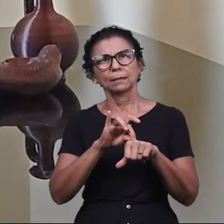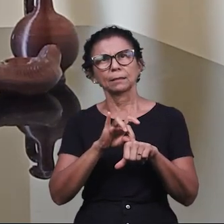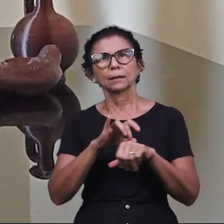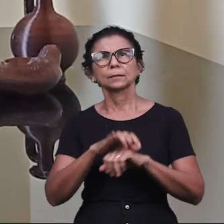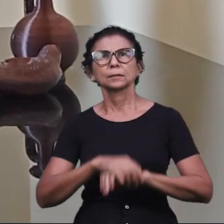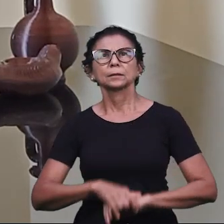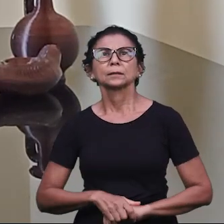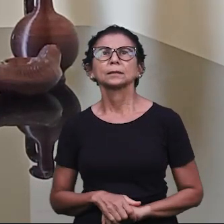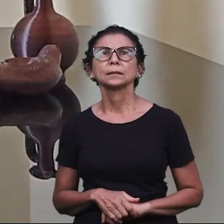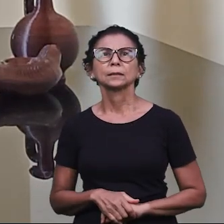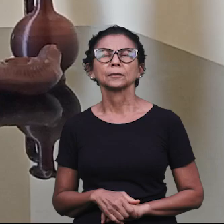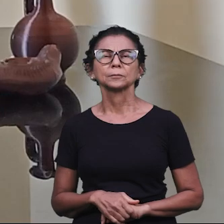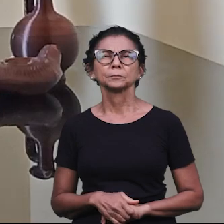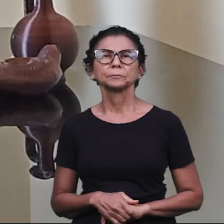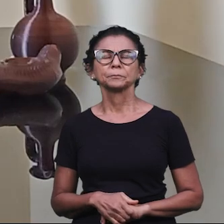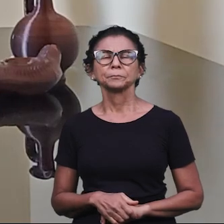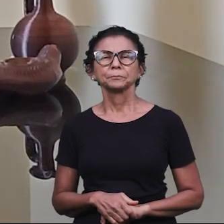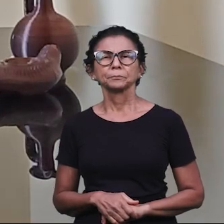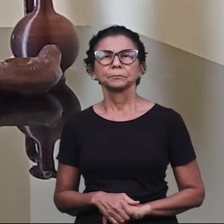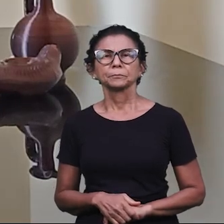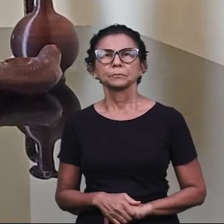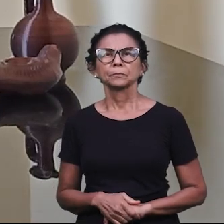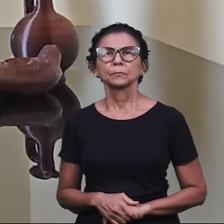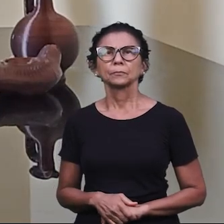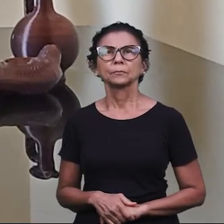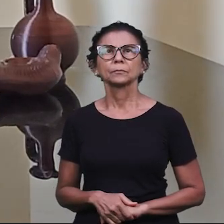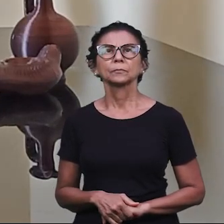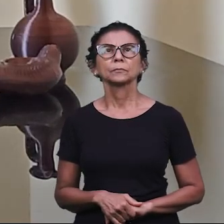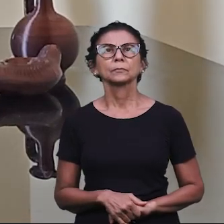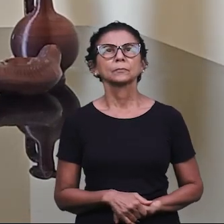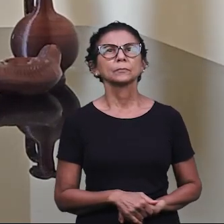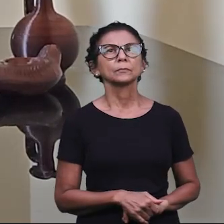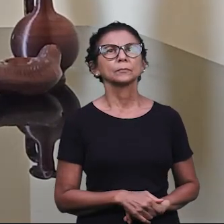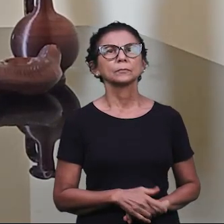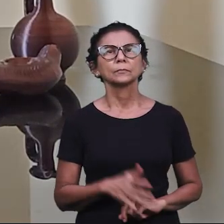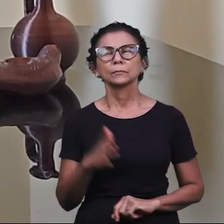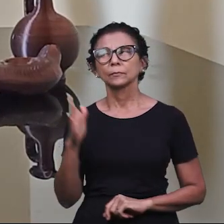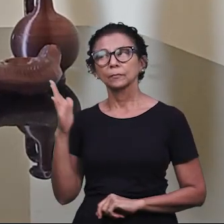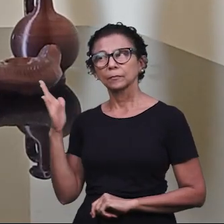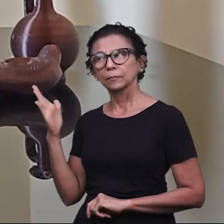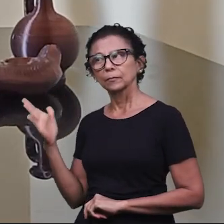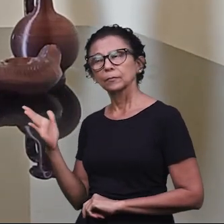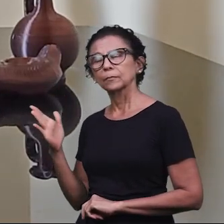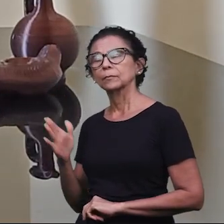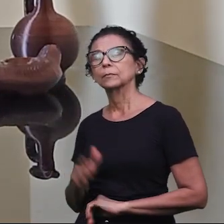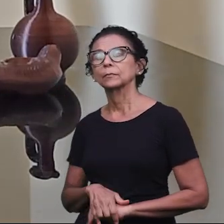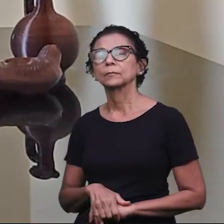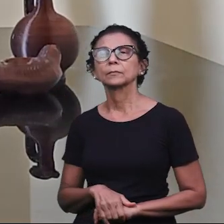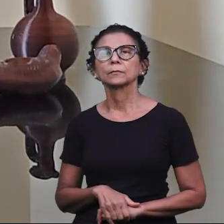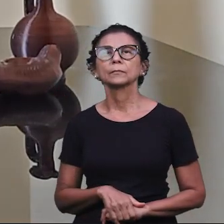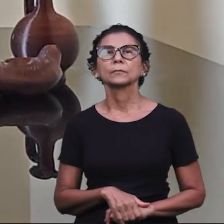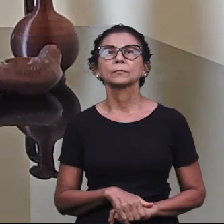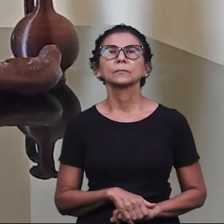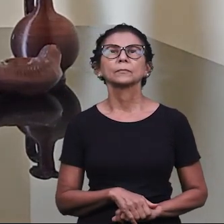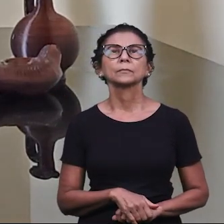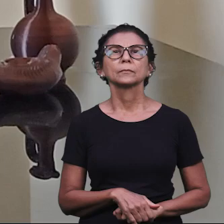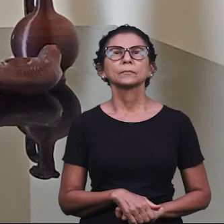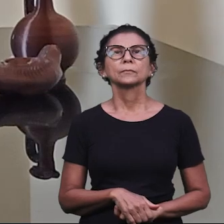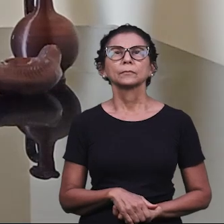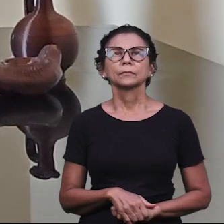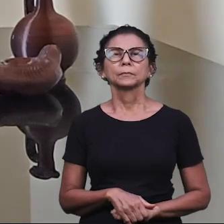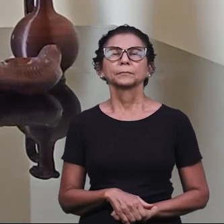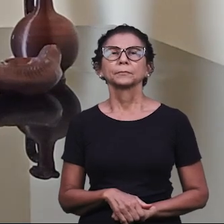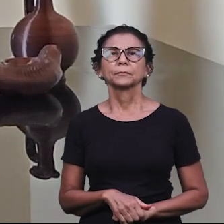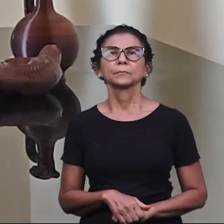círculo para a cabecinha. Aqui eu já fiz Ananias, eu encapei o palito